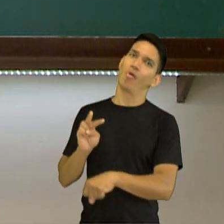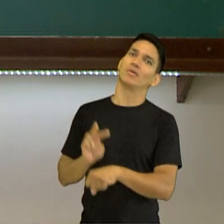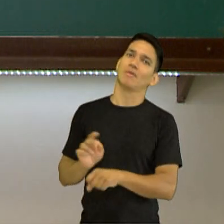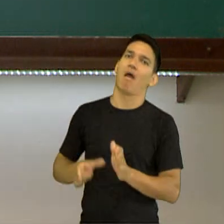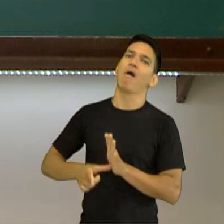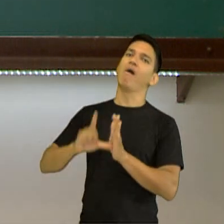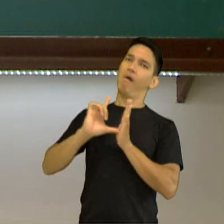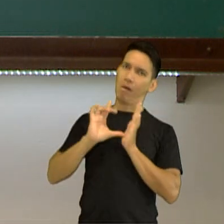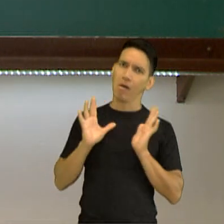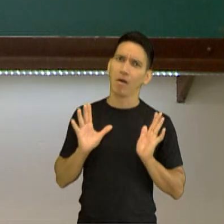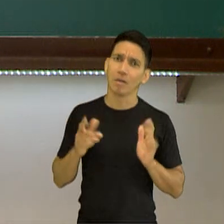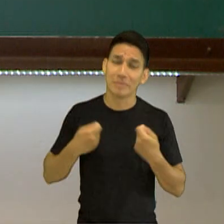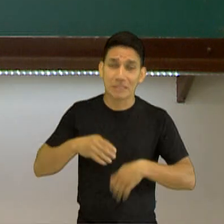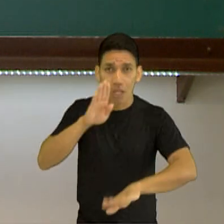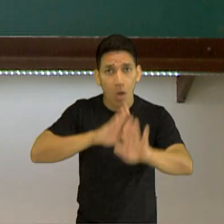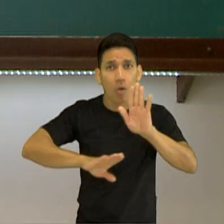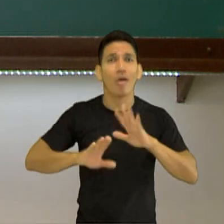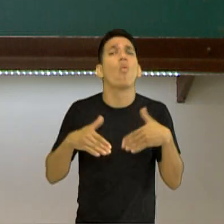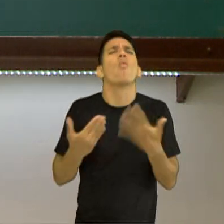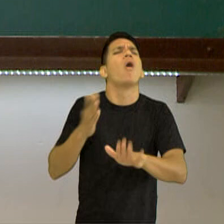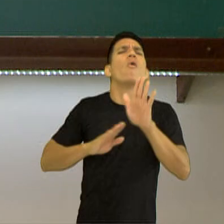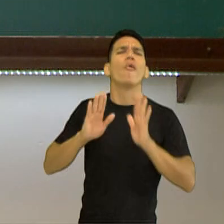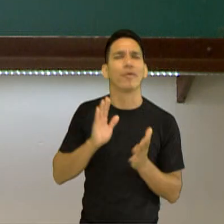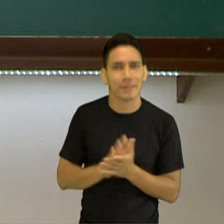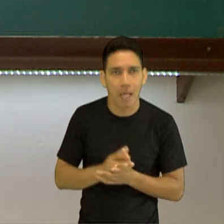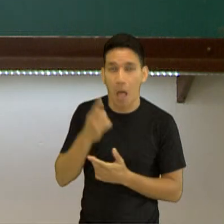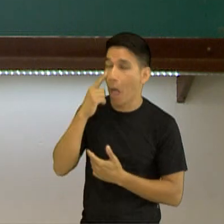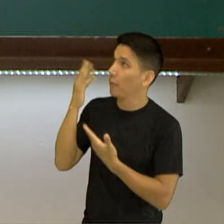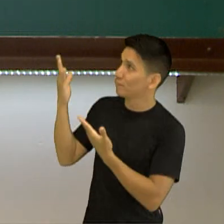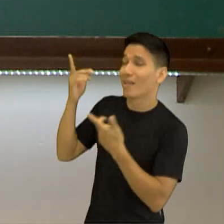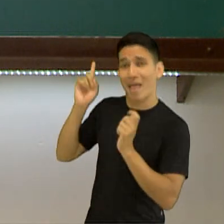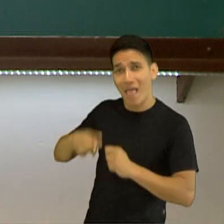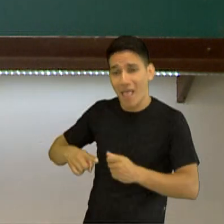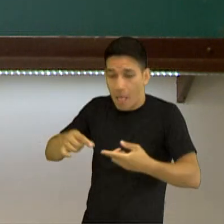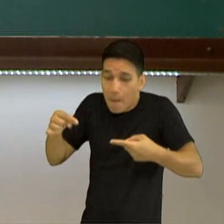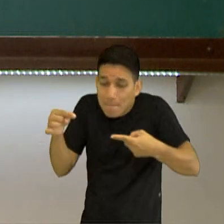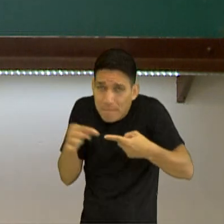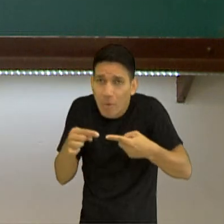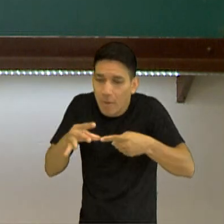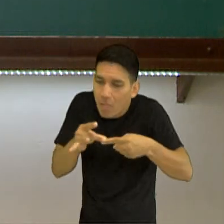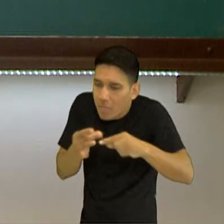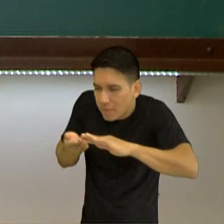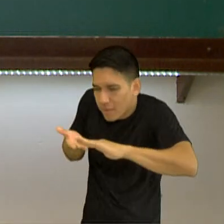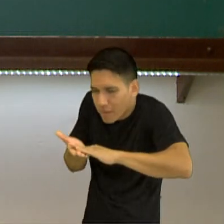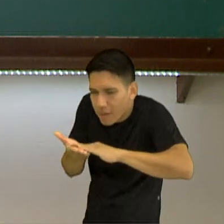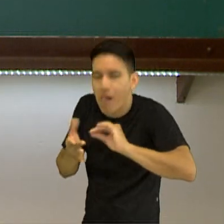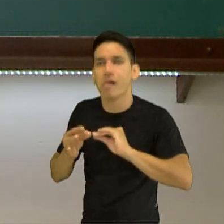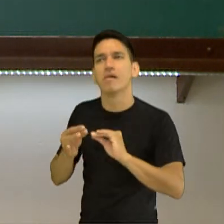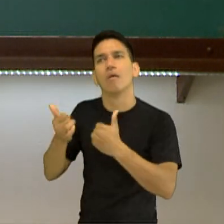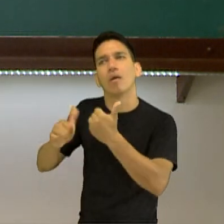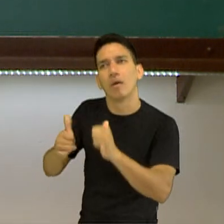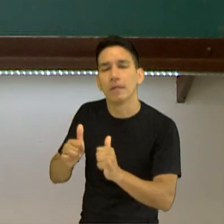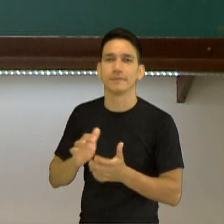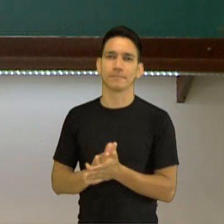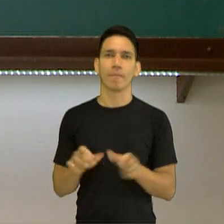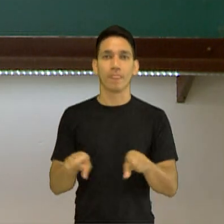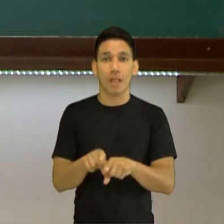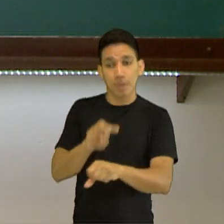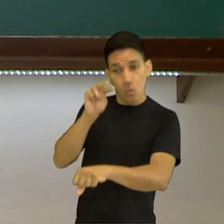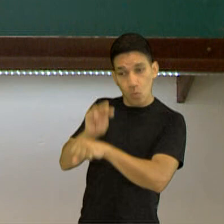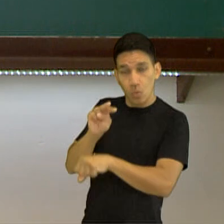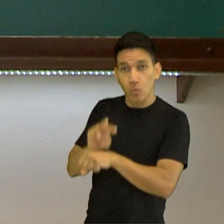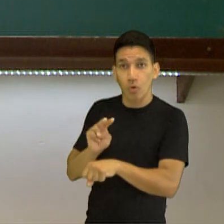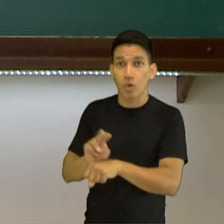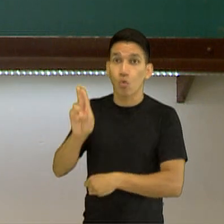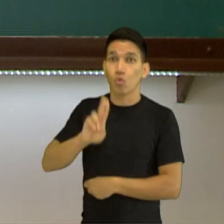tenha alguns cuidados. E que cuidados são esses? Monitorar a glicemia, o tratamento que vai ser feito com a